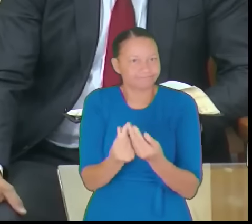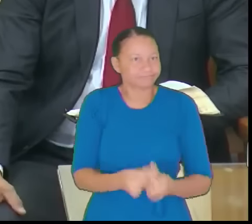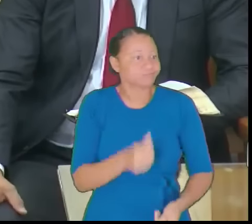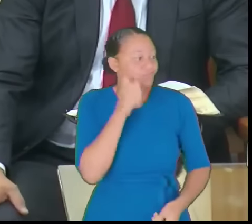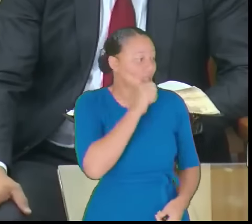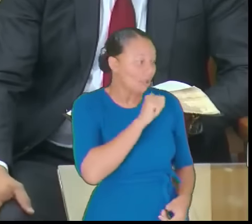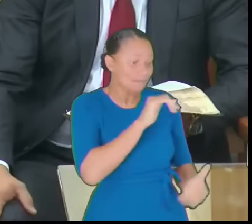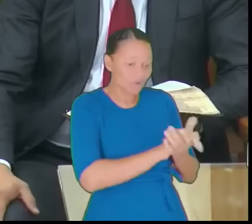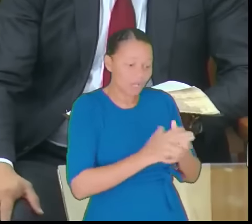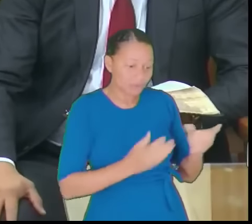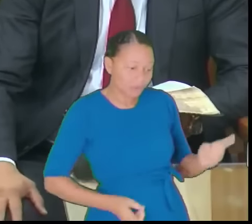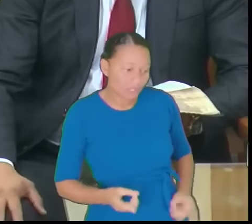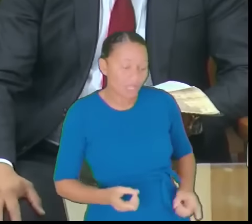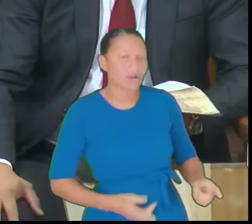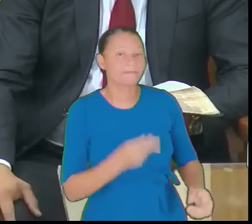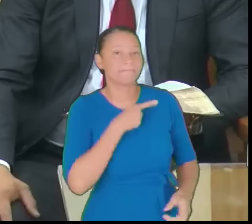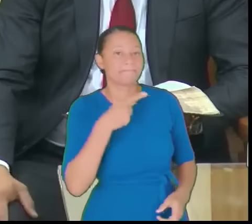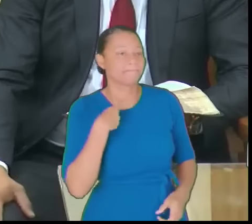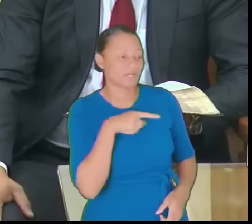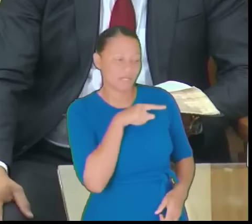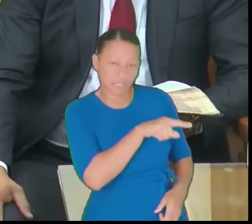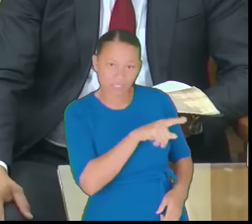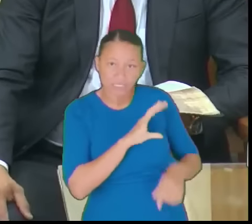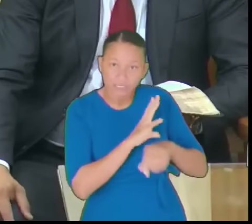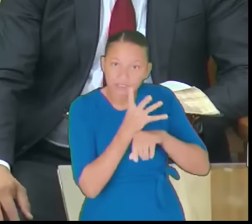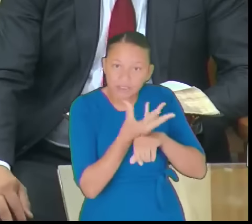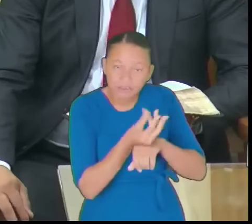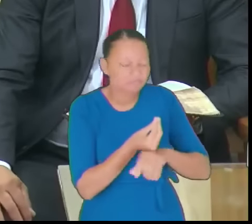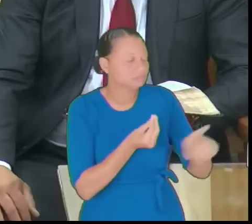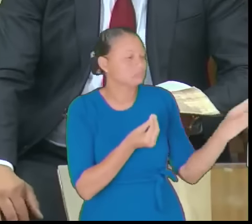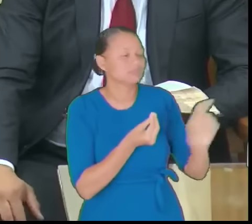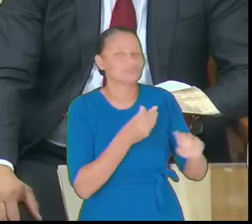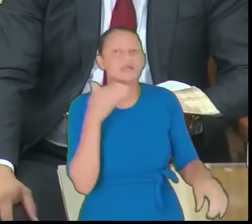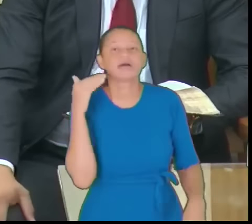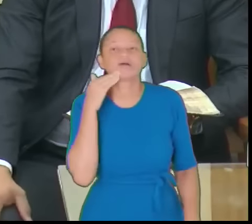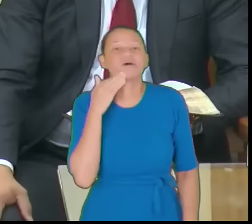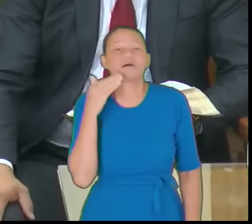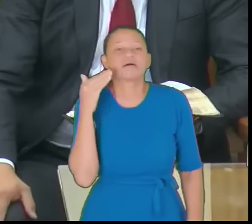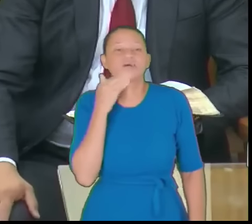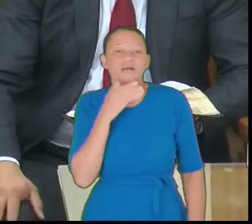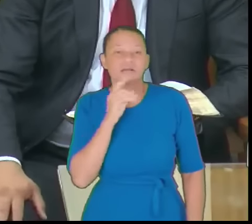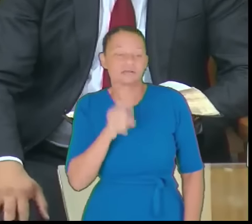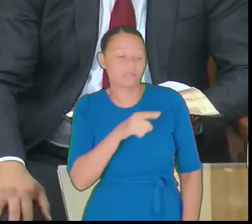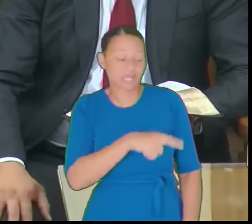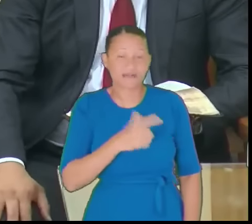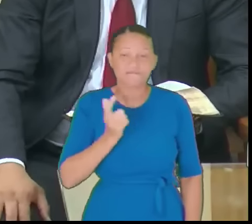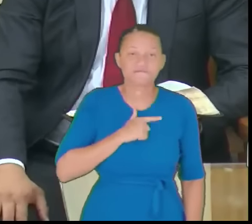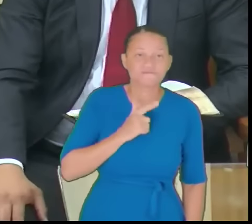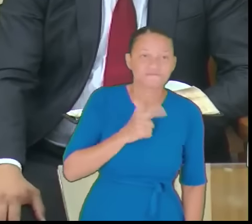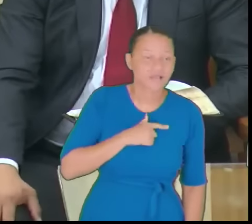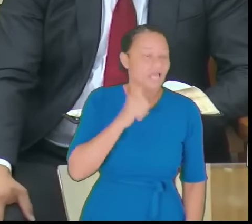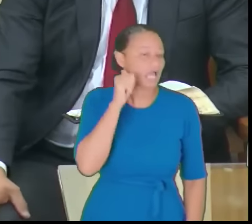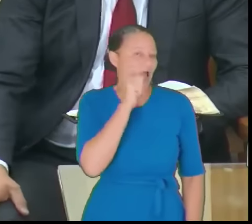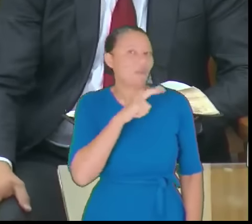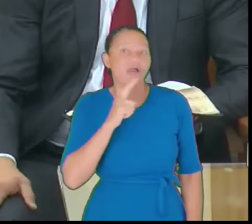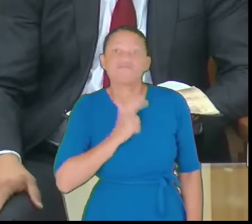mulher do diácono e aquele pastor, não são igreja. Porque eles são bichos feios. Ele é um bicho feio e ela é uma bicha feia.